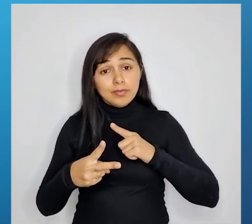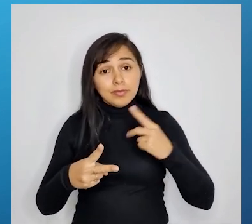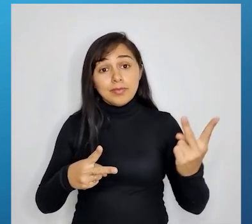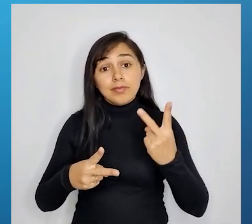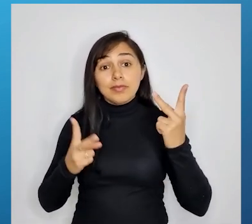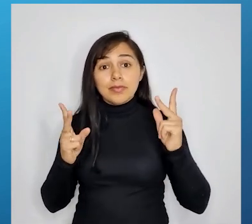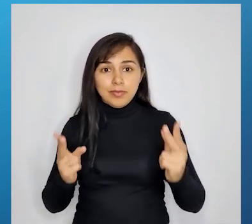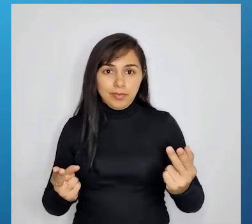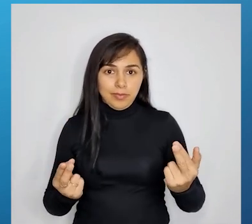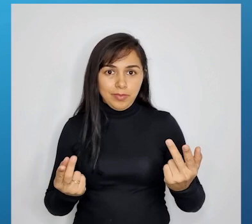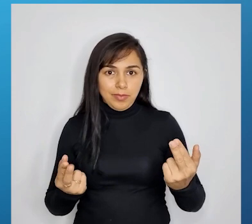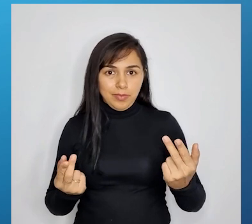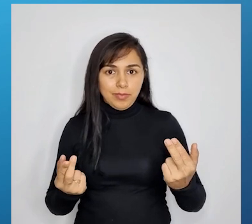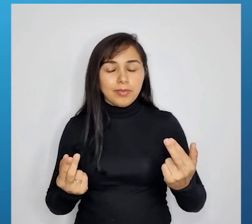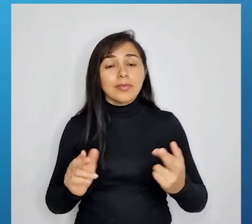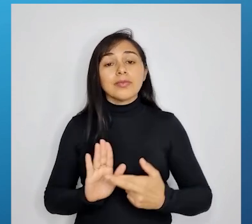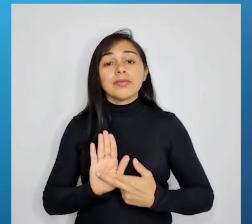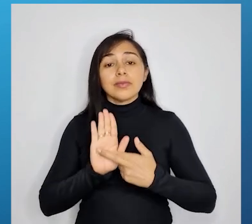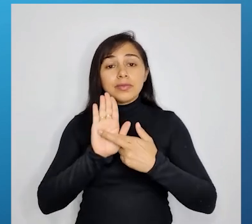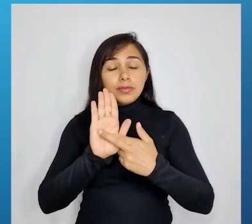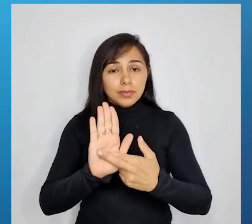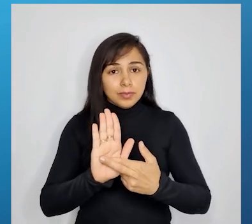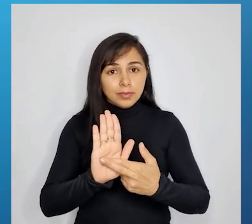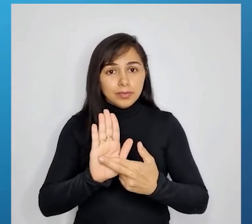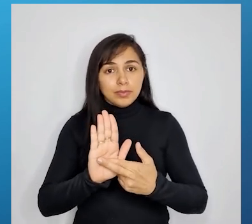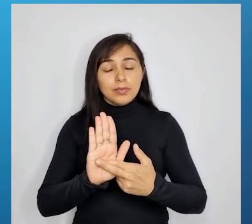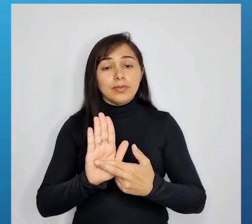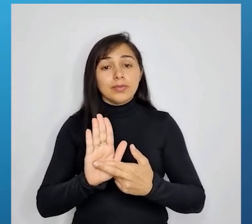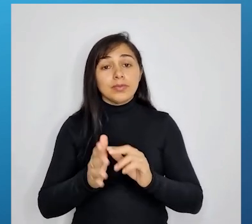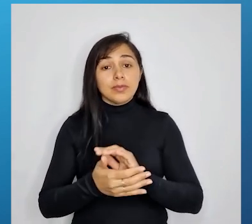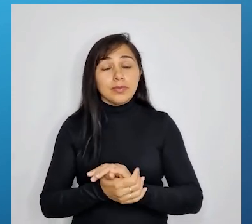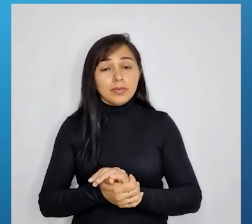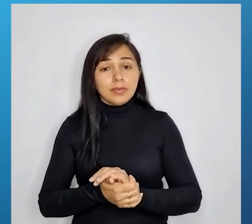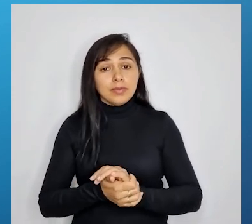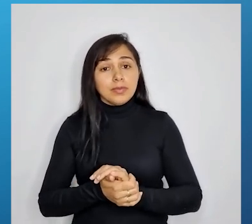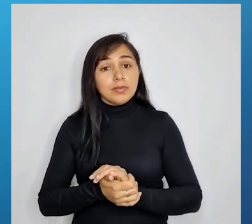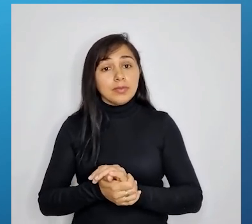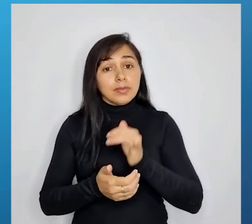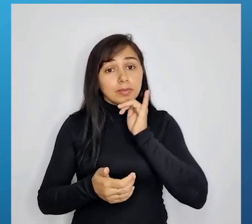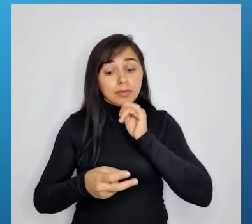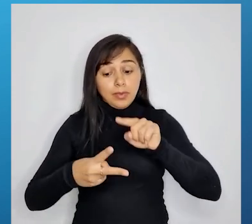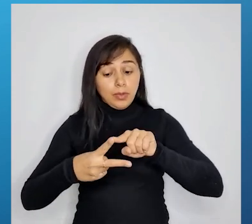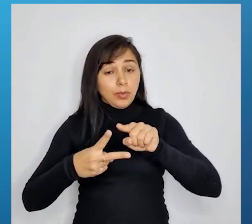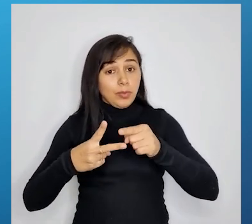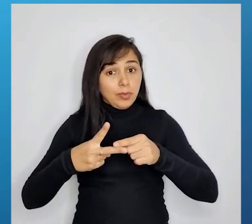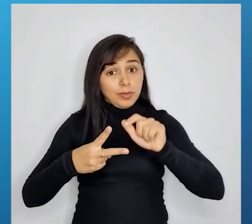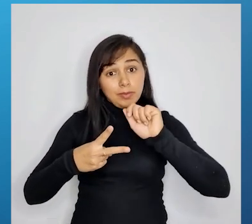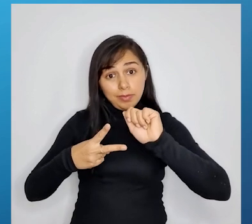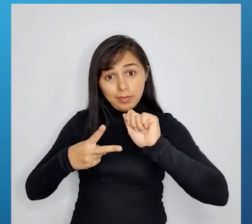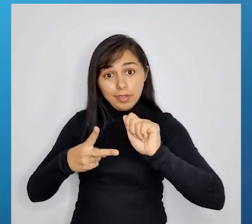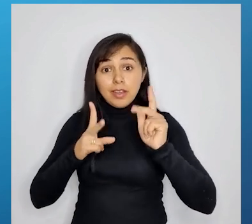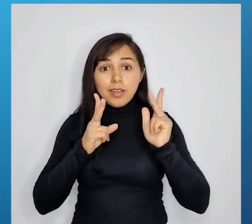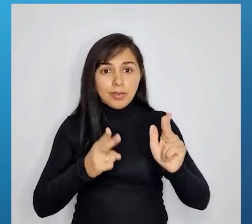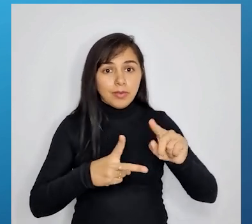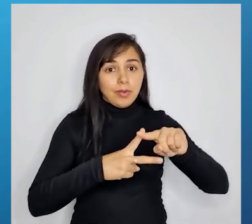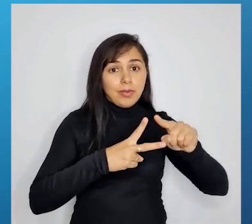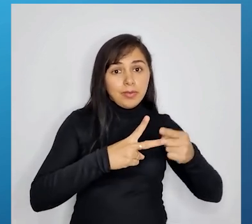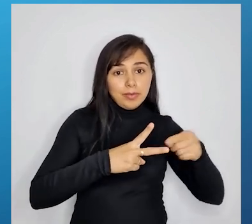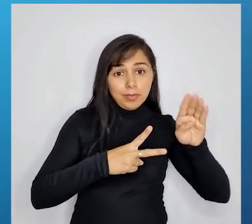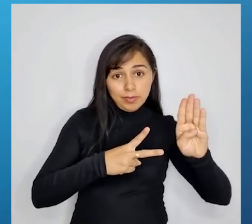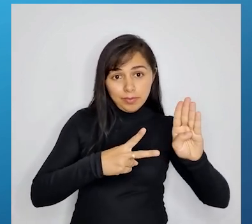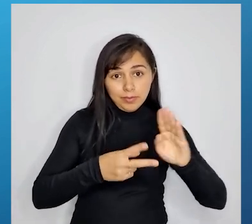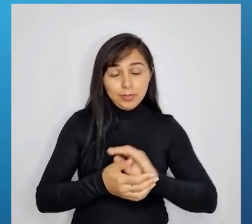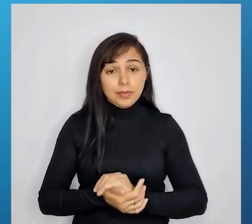ó, representado aqui que esse ângulo A é congruente ao ângulo B e que o ângulo C é